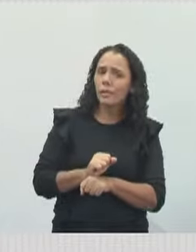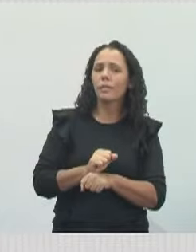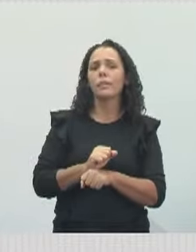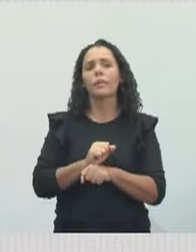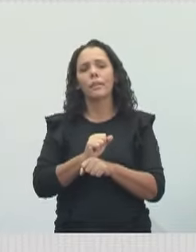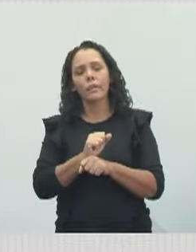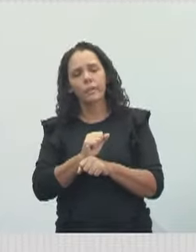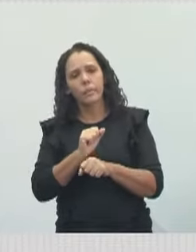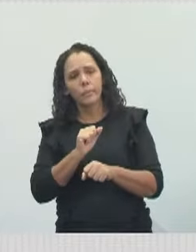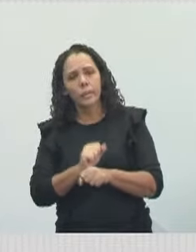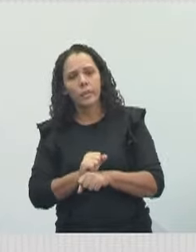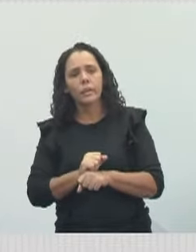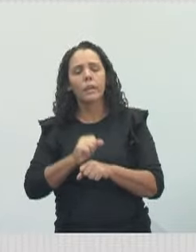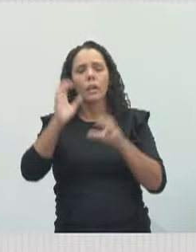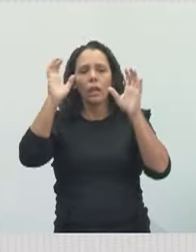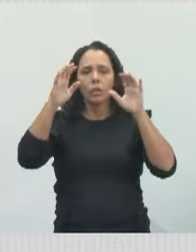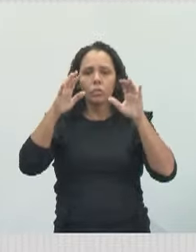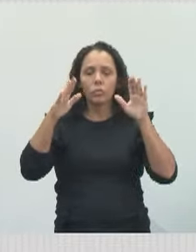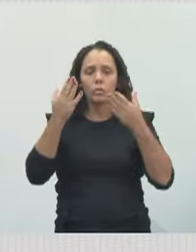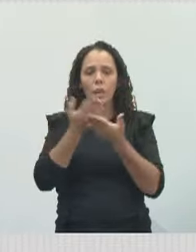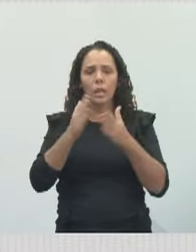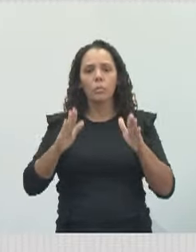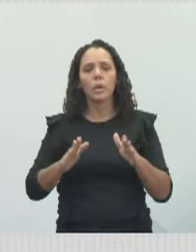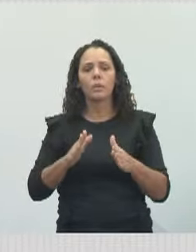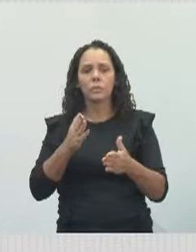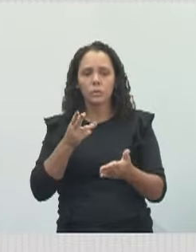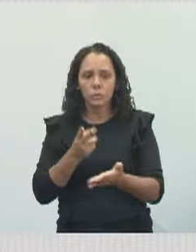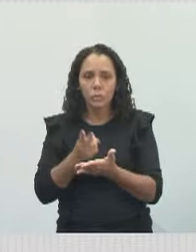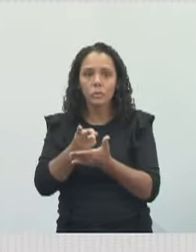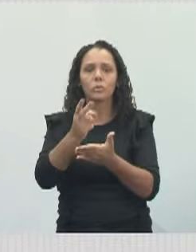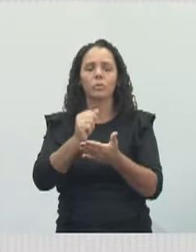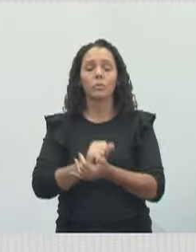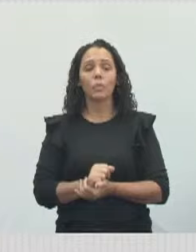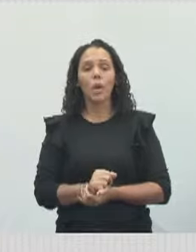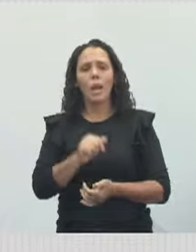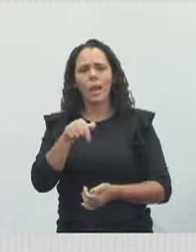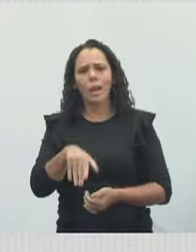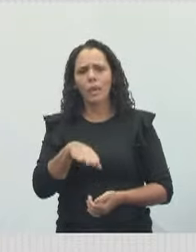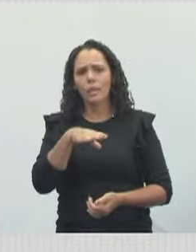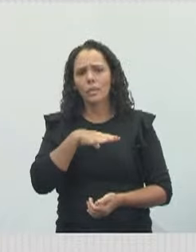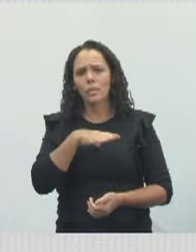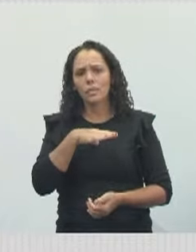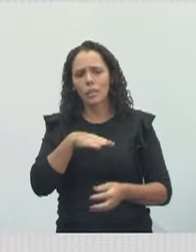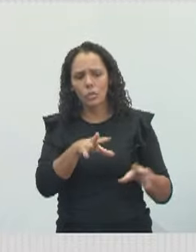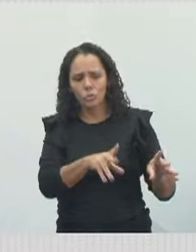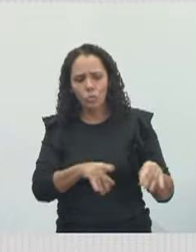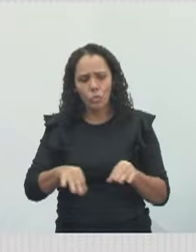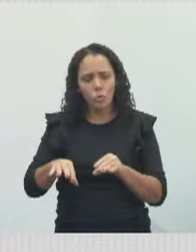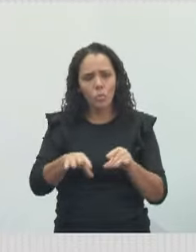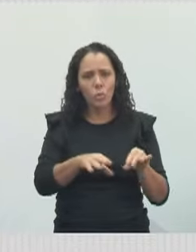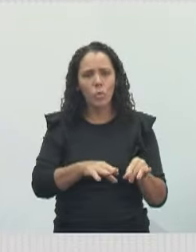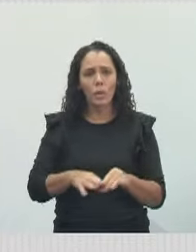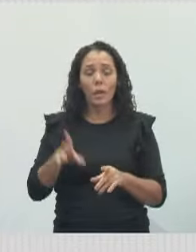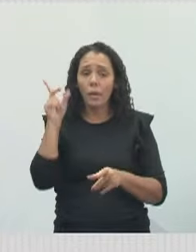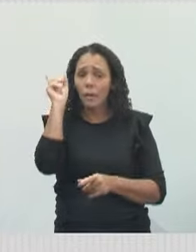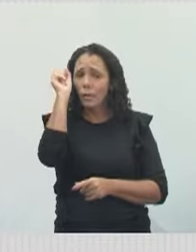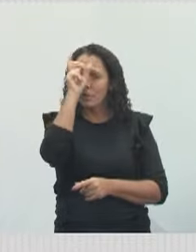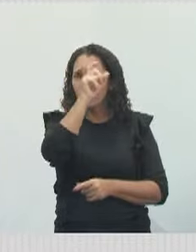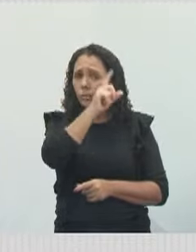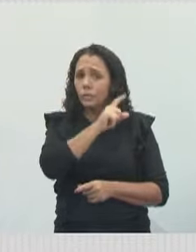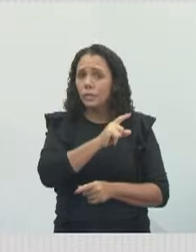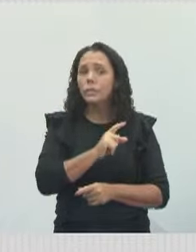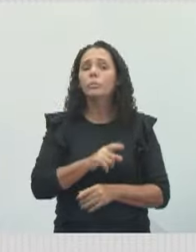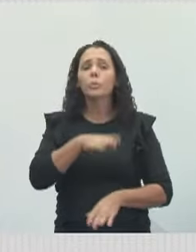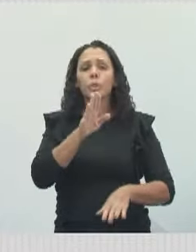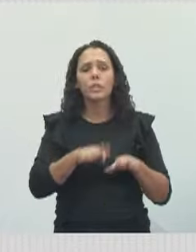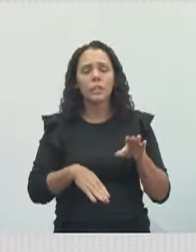Aqui, o terreno aqui em Jacareí é muito arenoso, né? E isso dificultou um pouco. Cada lugar que você mexe, muitas vezes, começa a